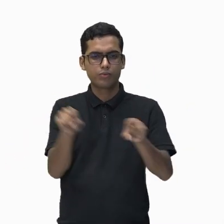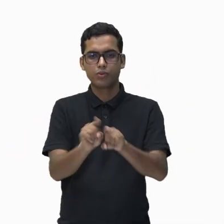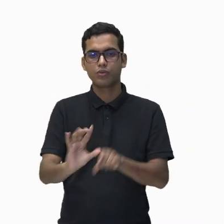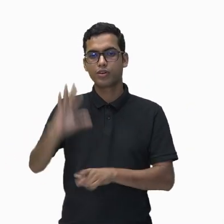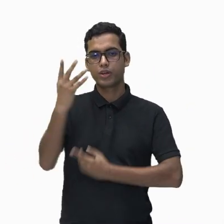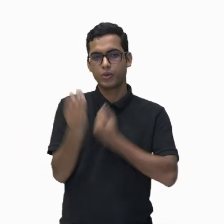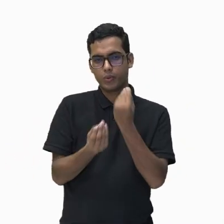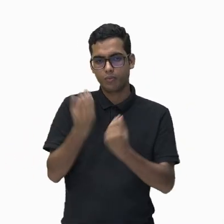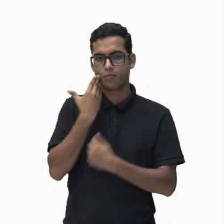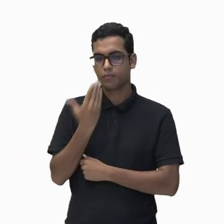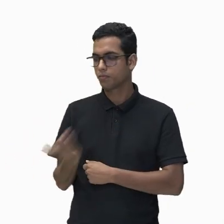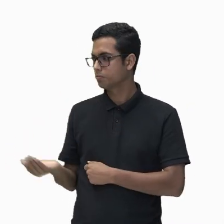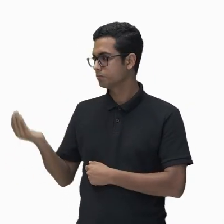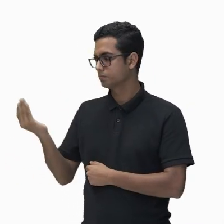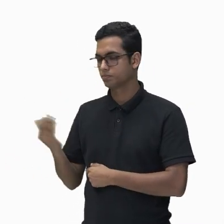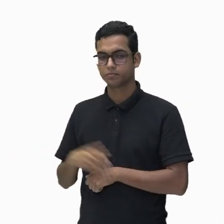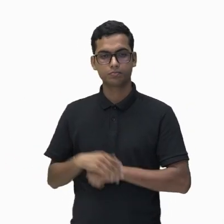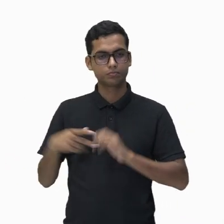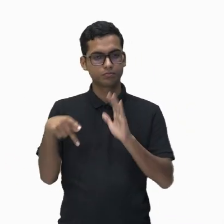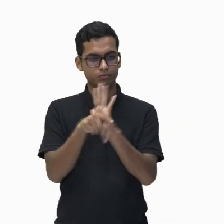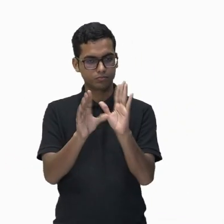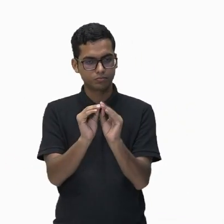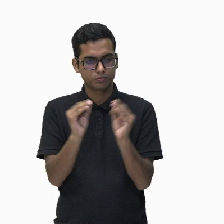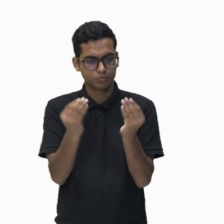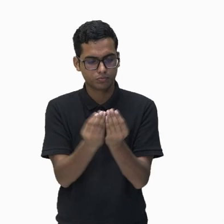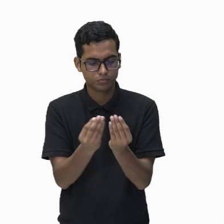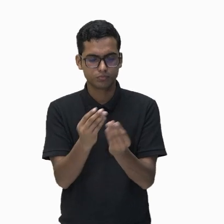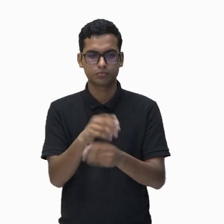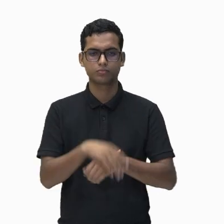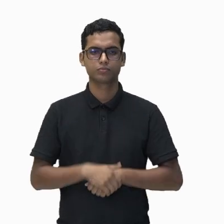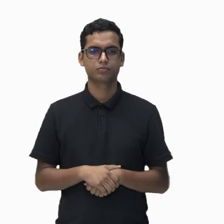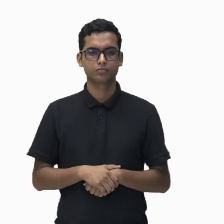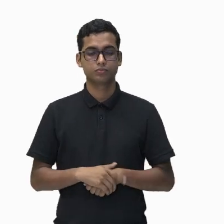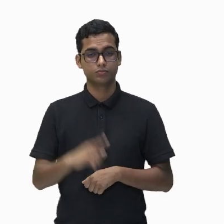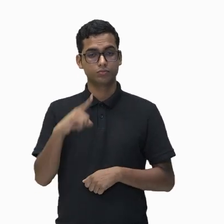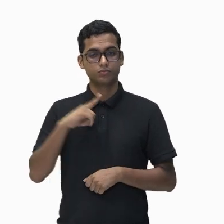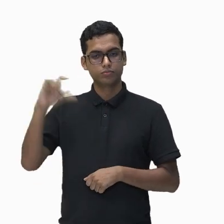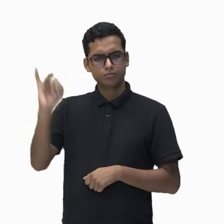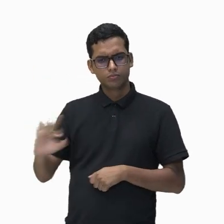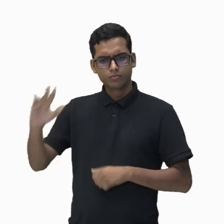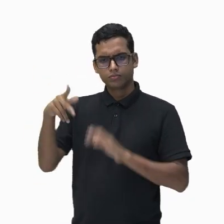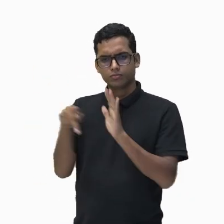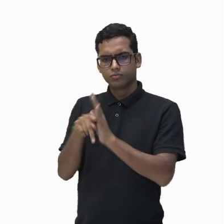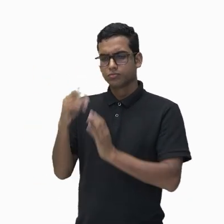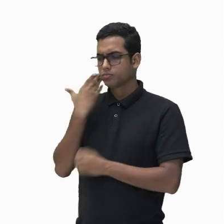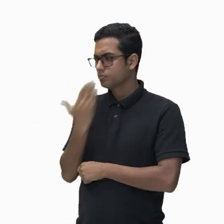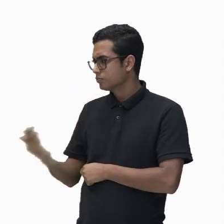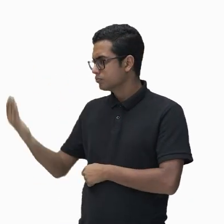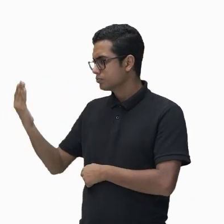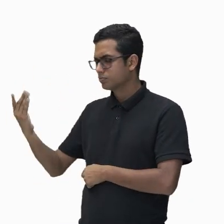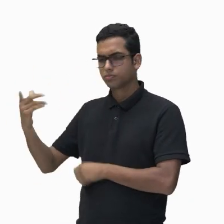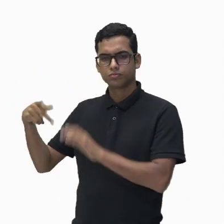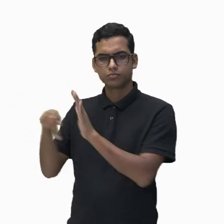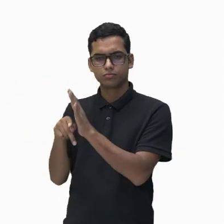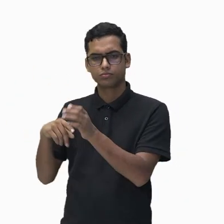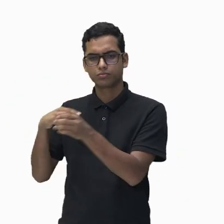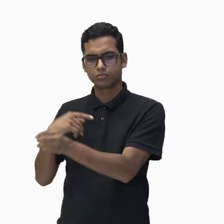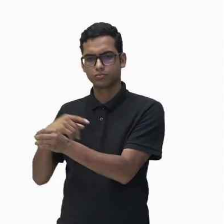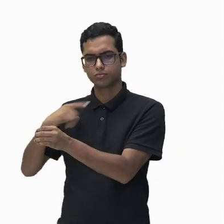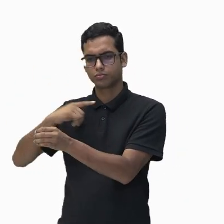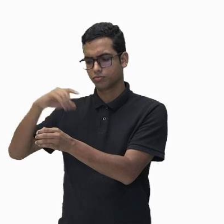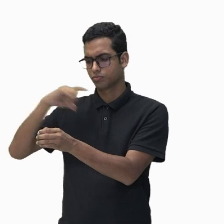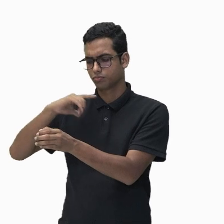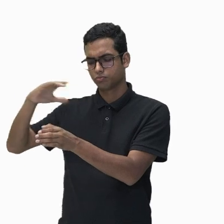bem. Nós temos aqui, ó, uma imagem que aparece com uma prensa hidráulica também, um elevador hidráulico, como é